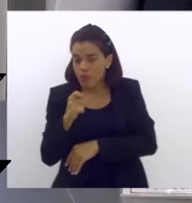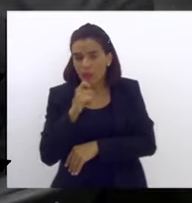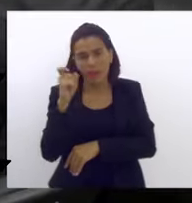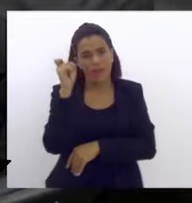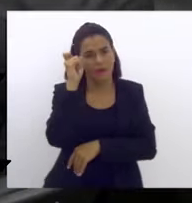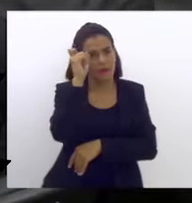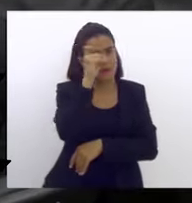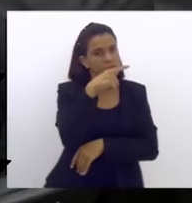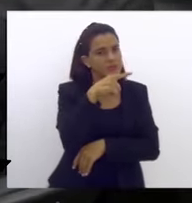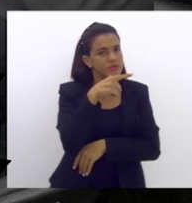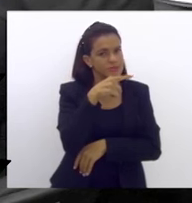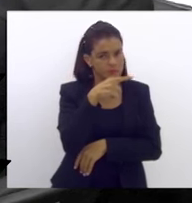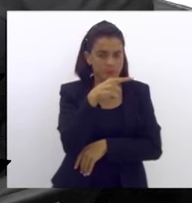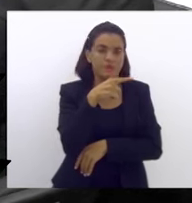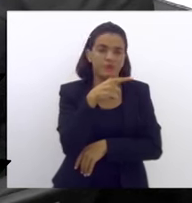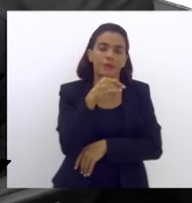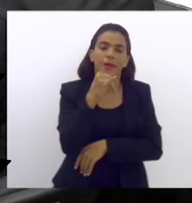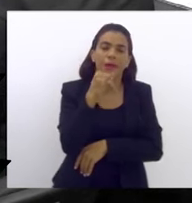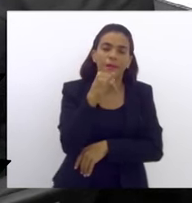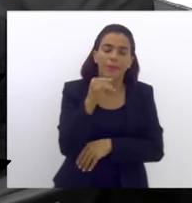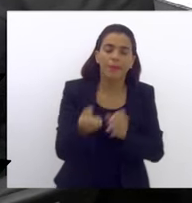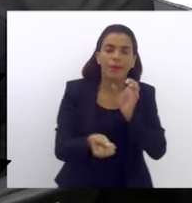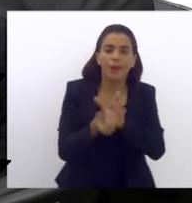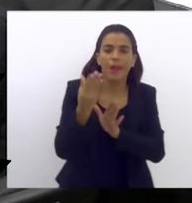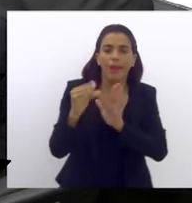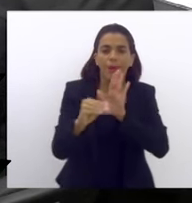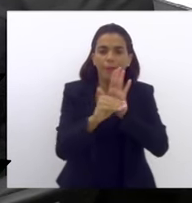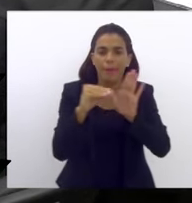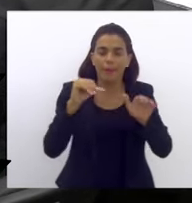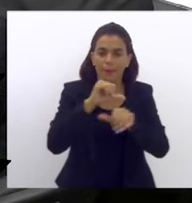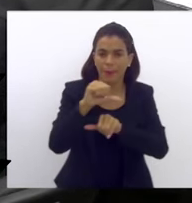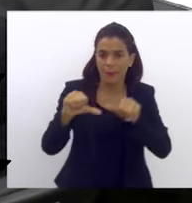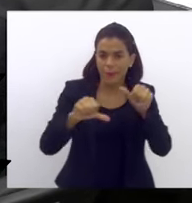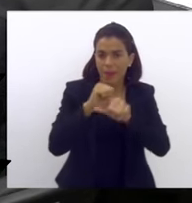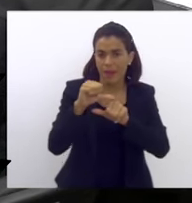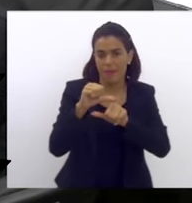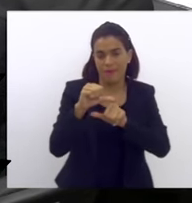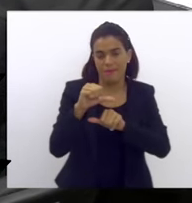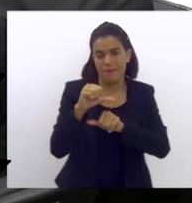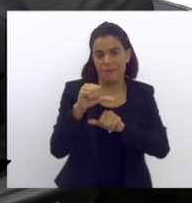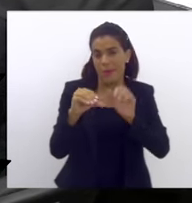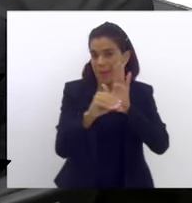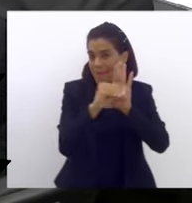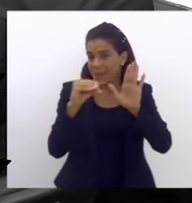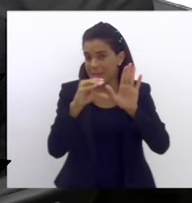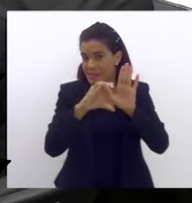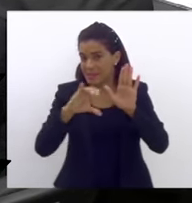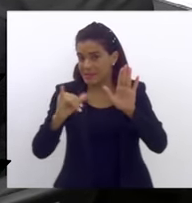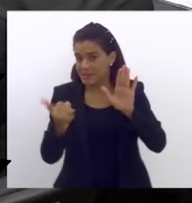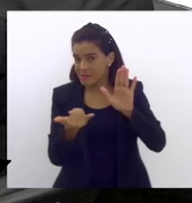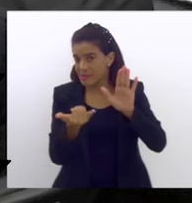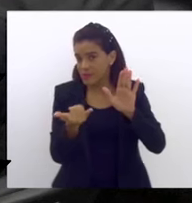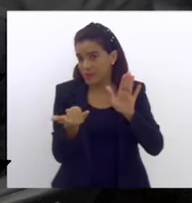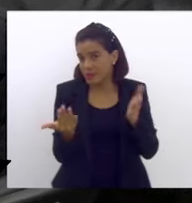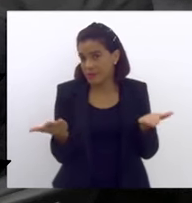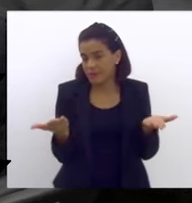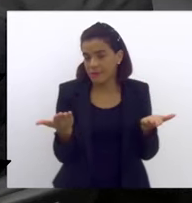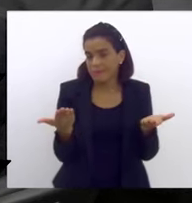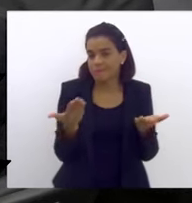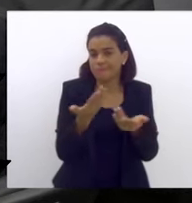difícil ele por exemplo fazer uma Emenda para modificar uma emenda da ccj porque ela sequer tem um texto que